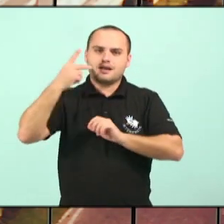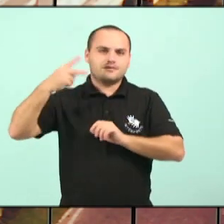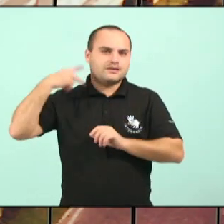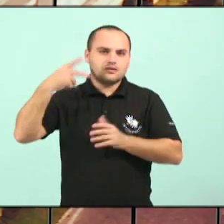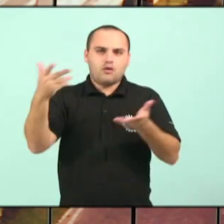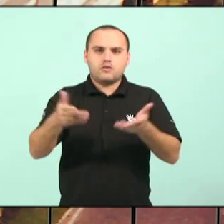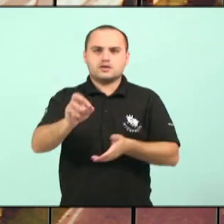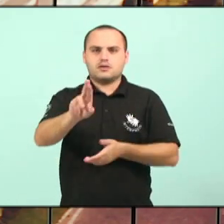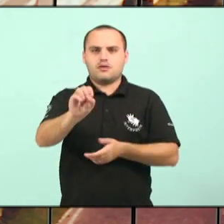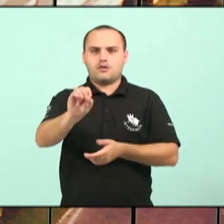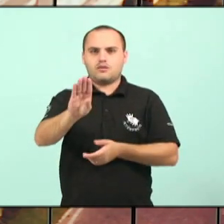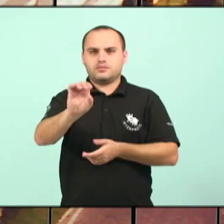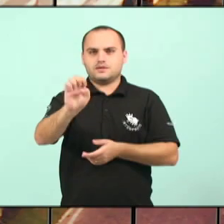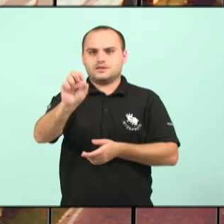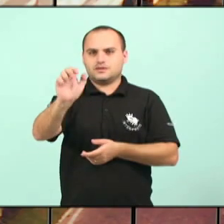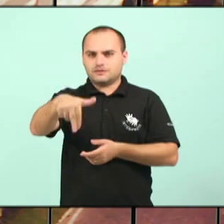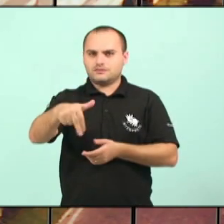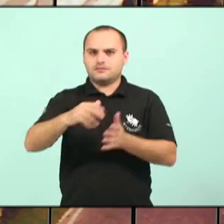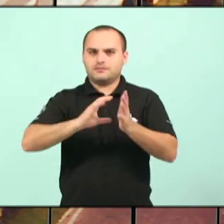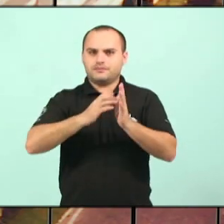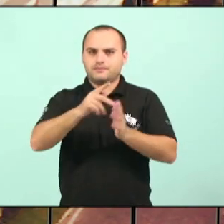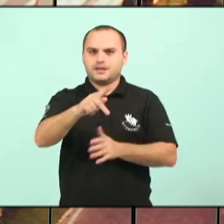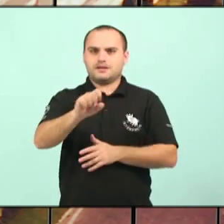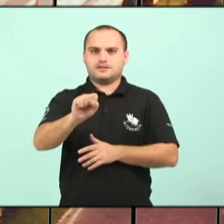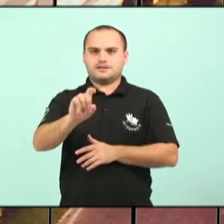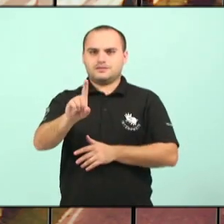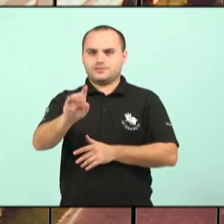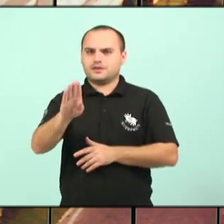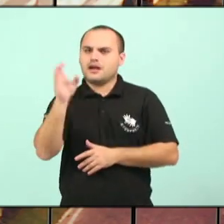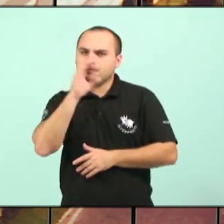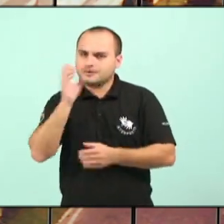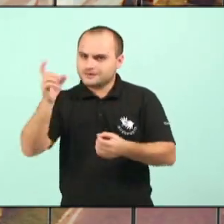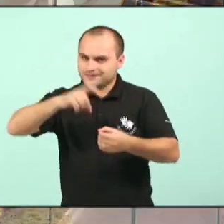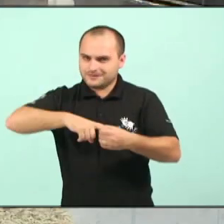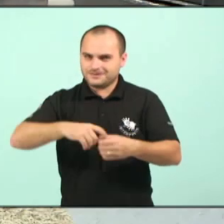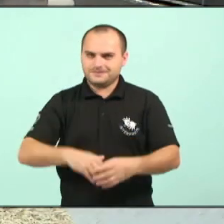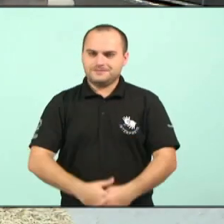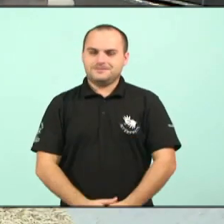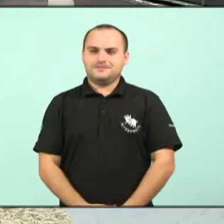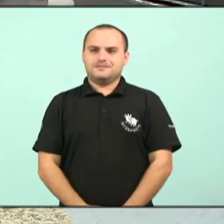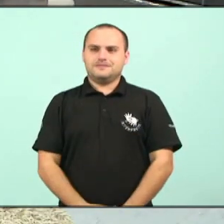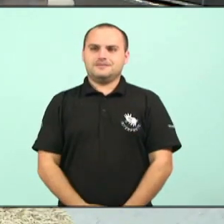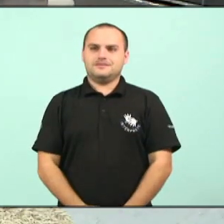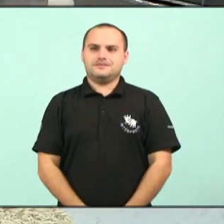vereador do PSDB, conosco aqui no Fala Vereador. Até já.